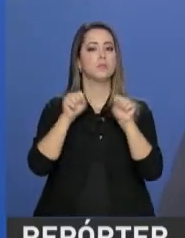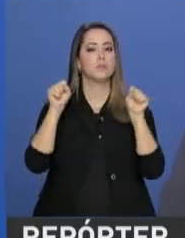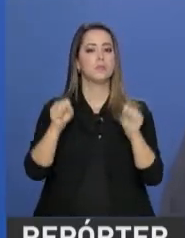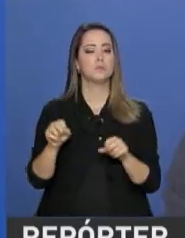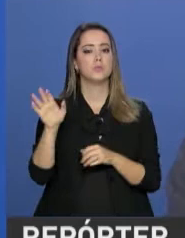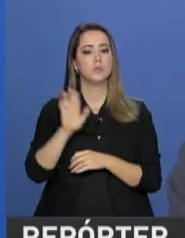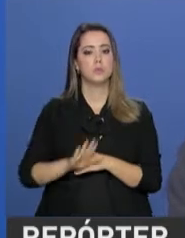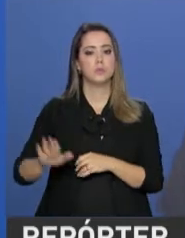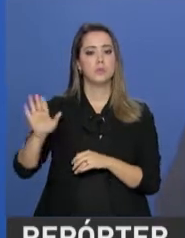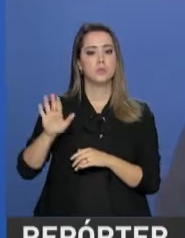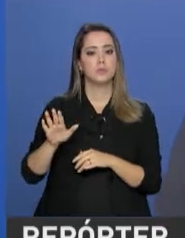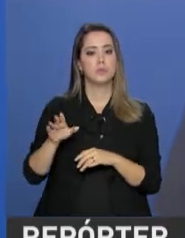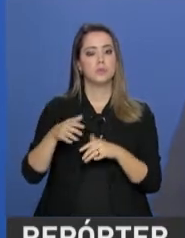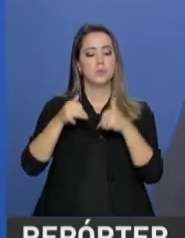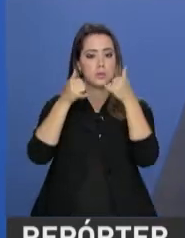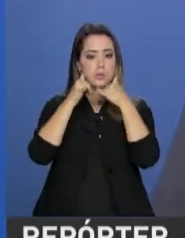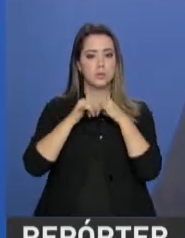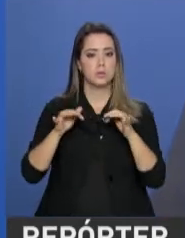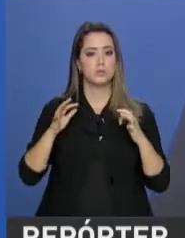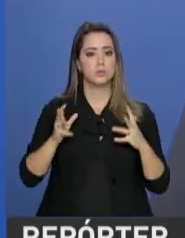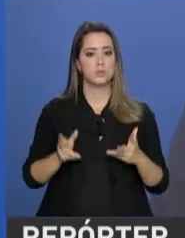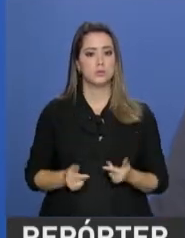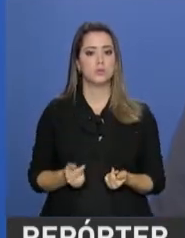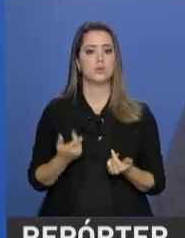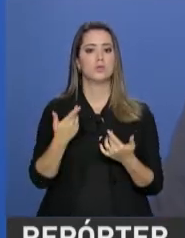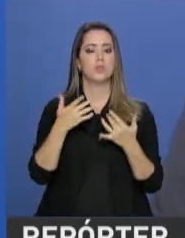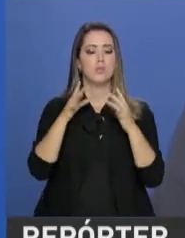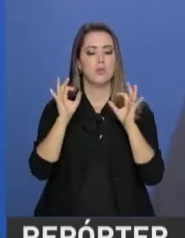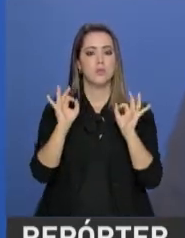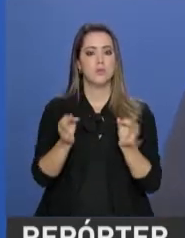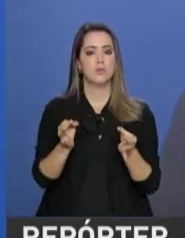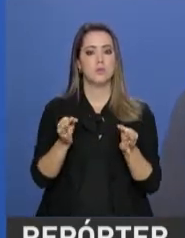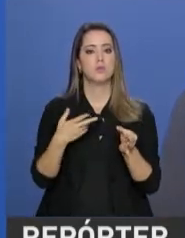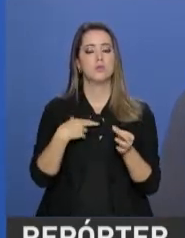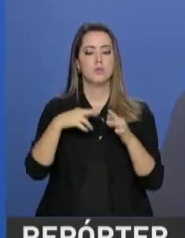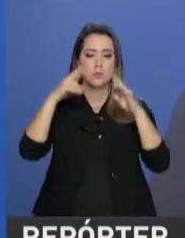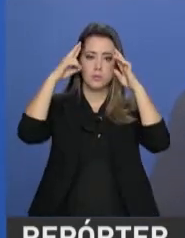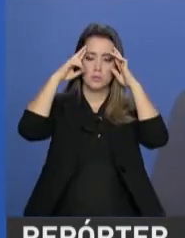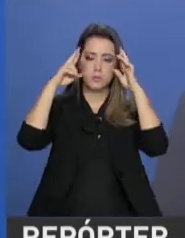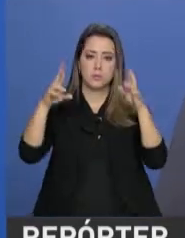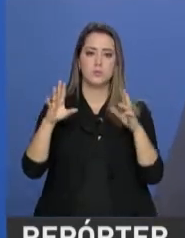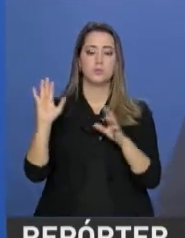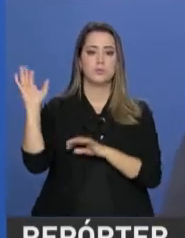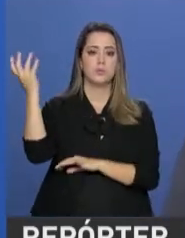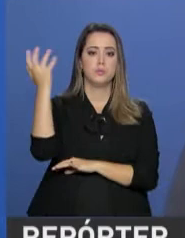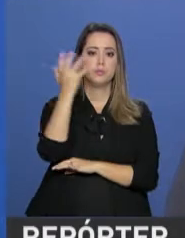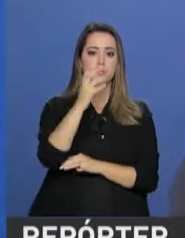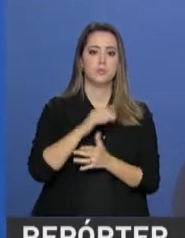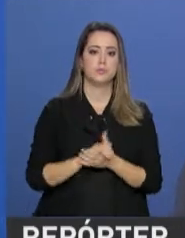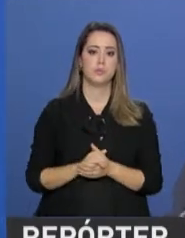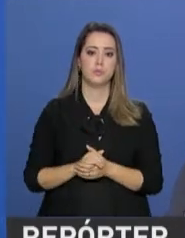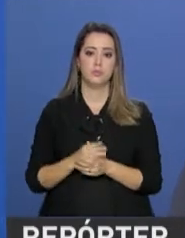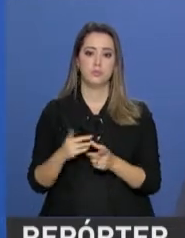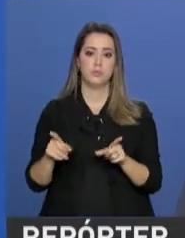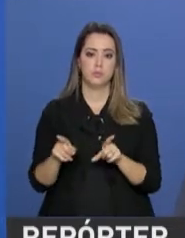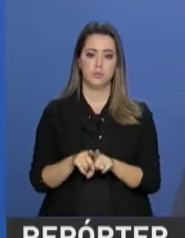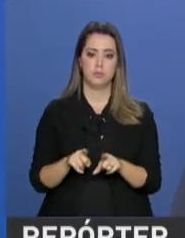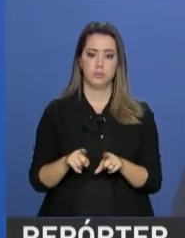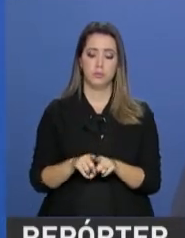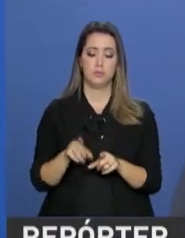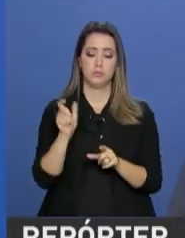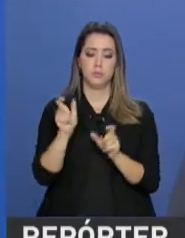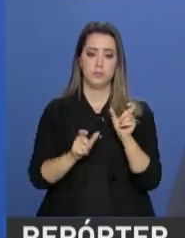energia limpa e energia de qualidade respeitando o meio ambiente fará com que o cidadão